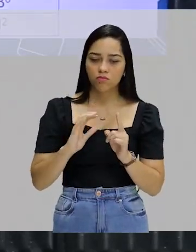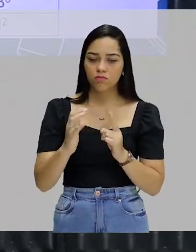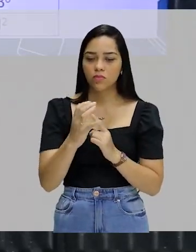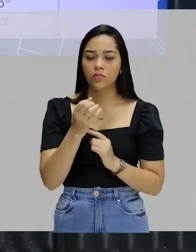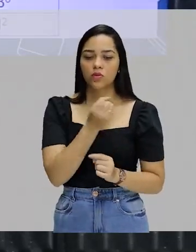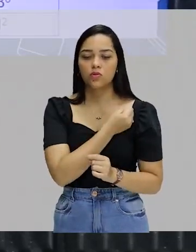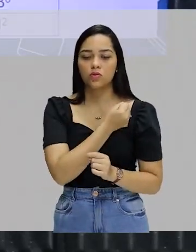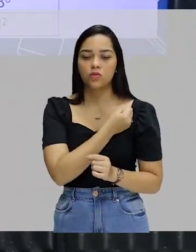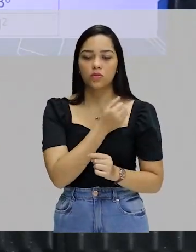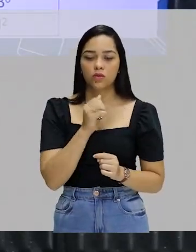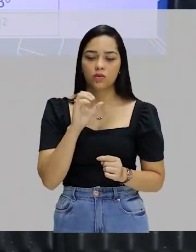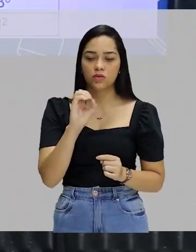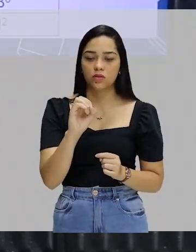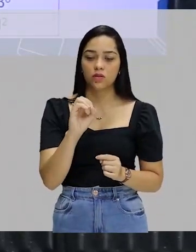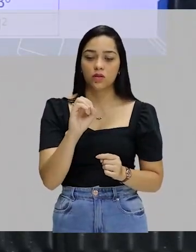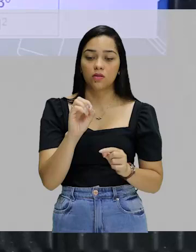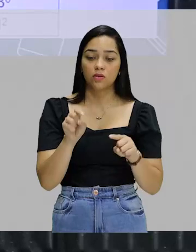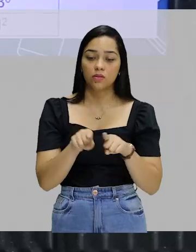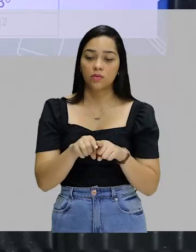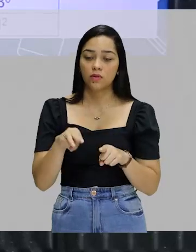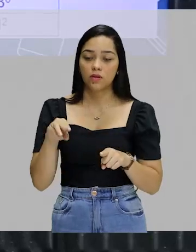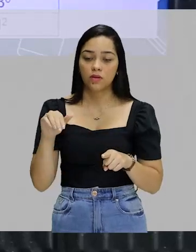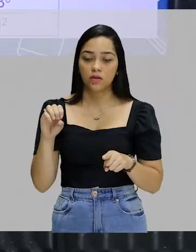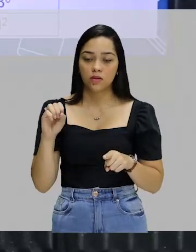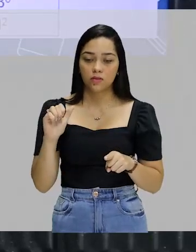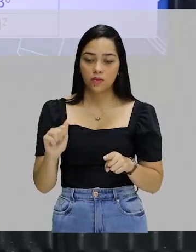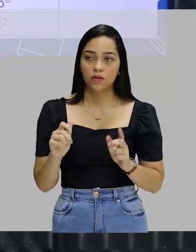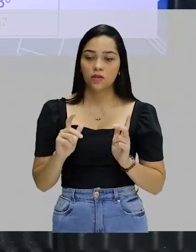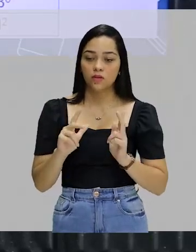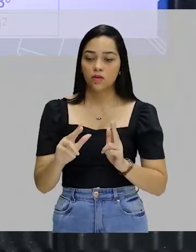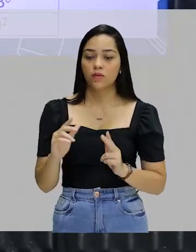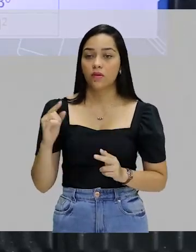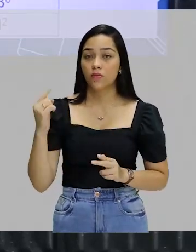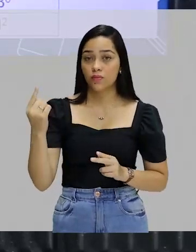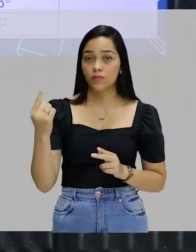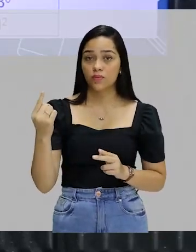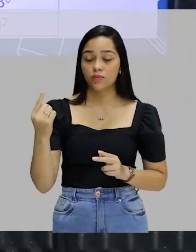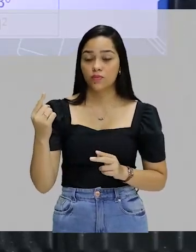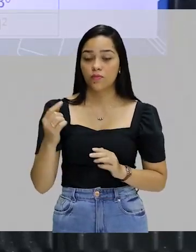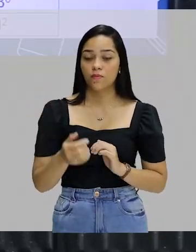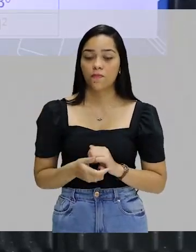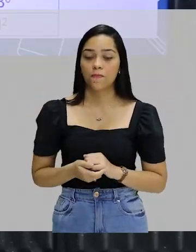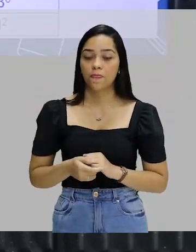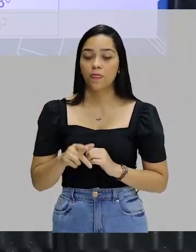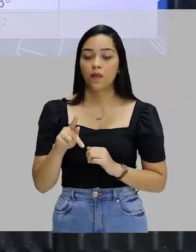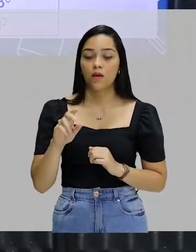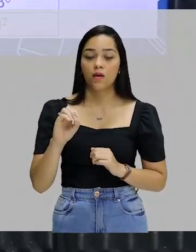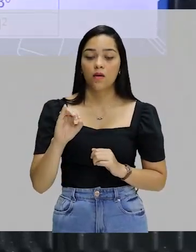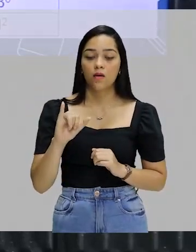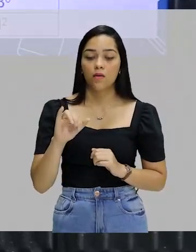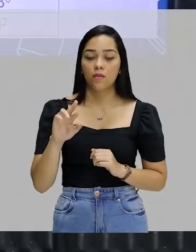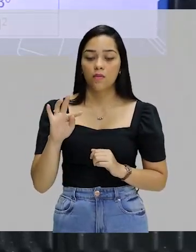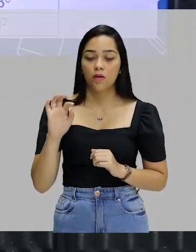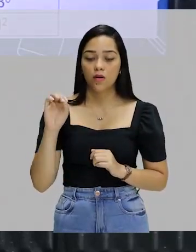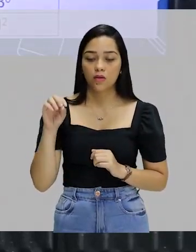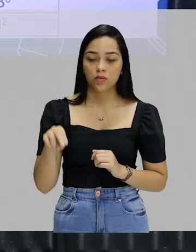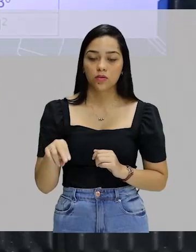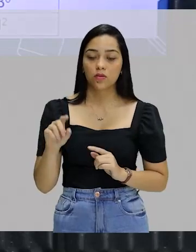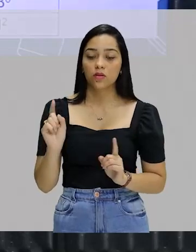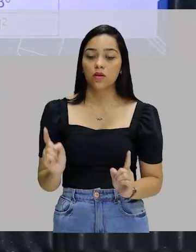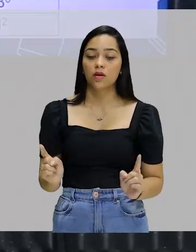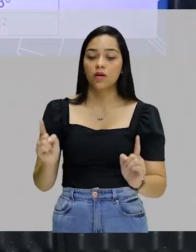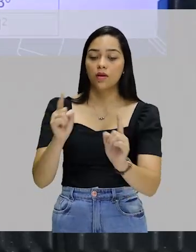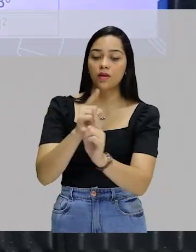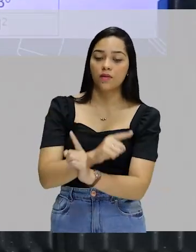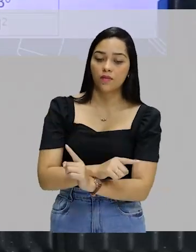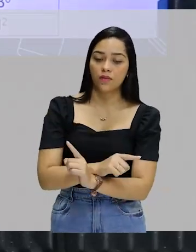Número atômico 0, né, e a massa equivalente a 1. O pósitron, que é a partícula